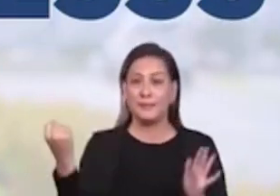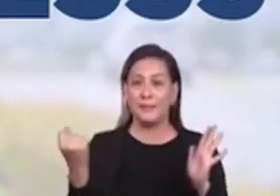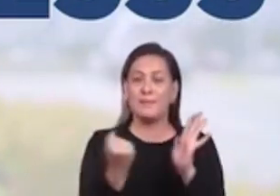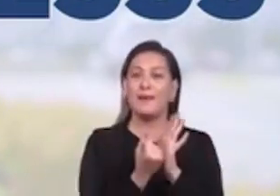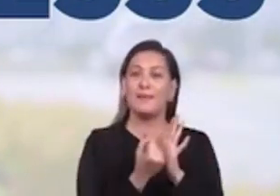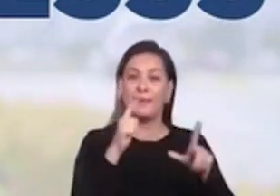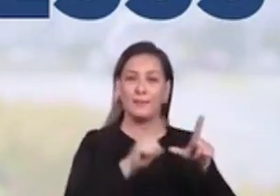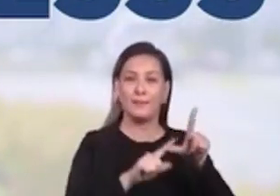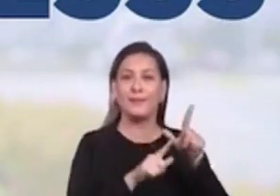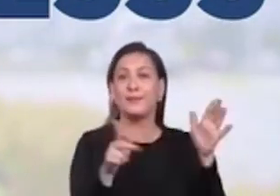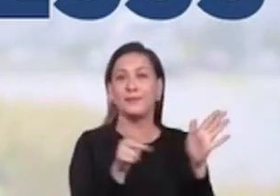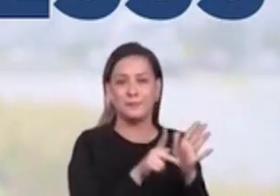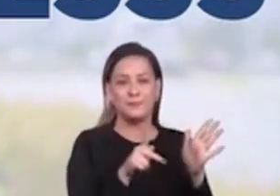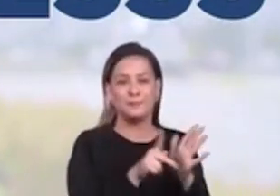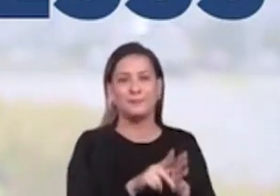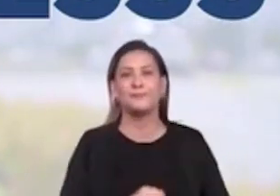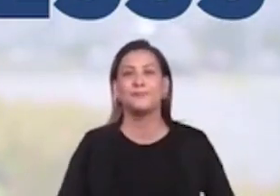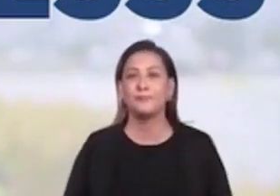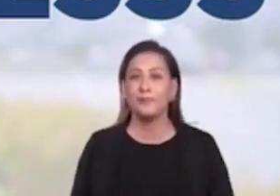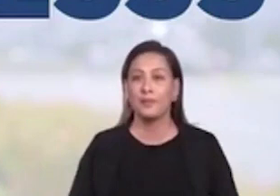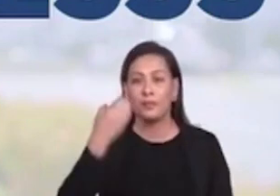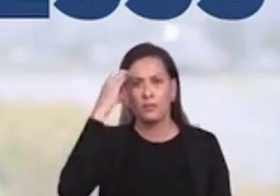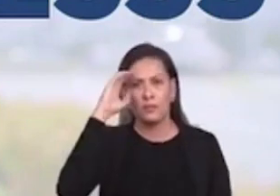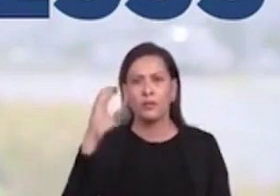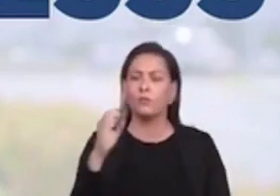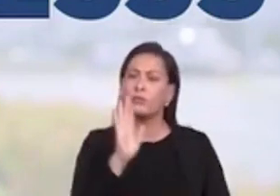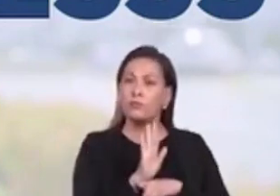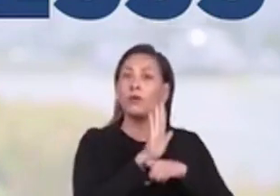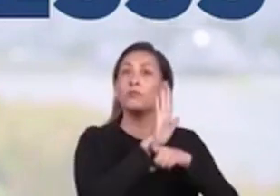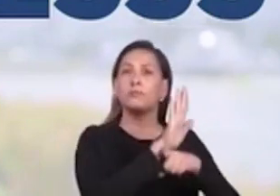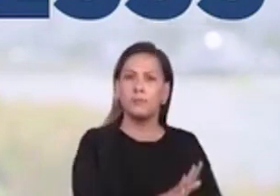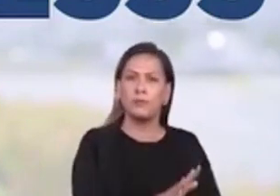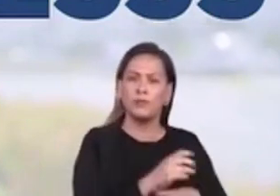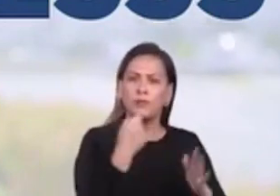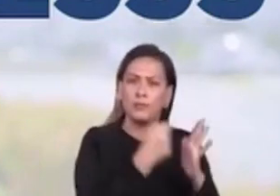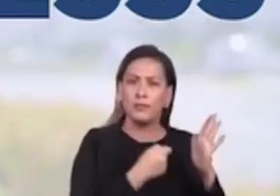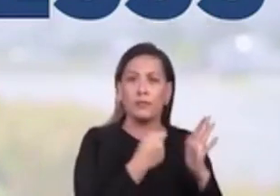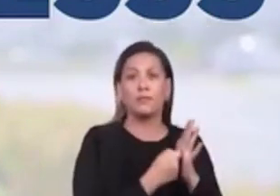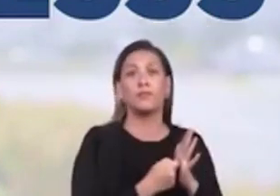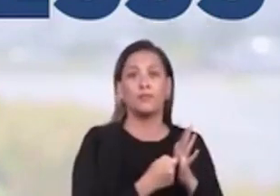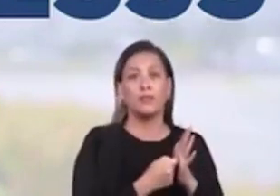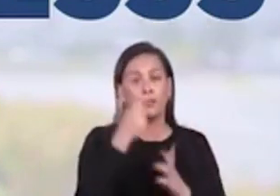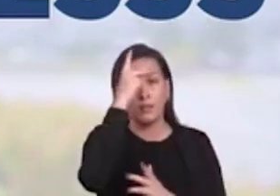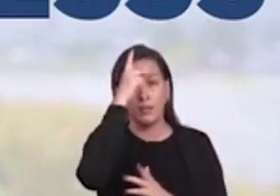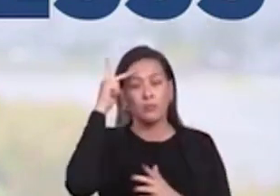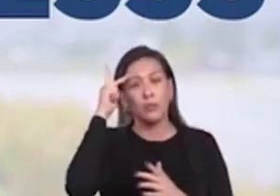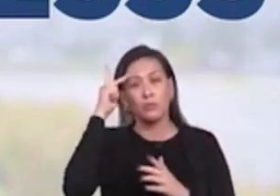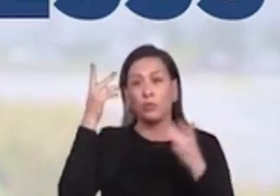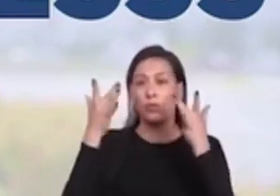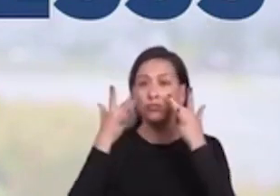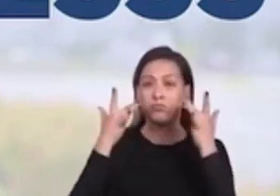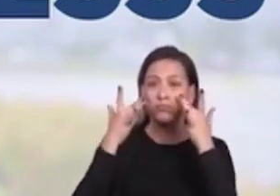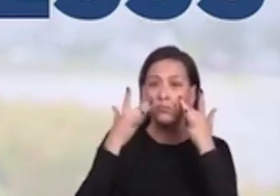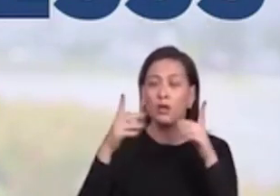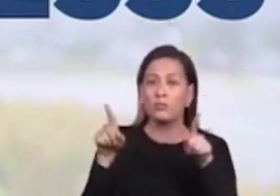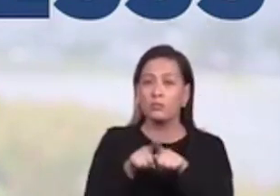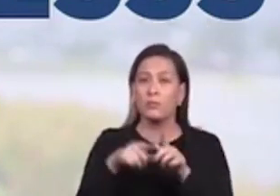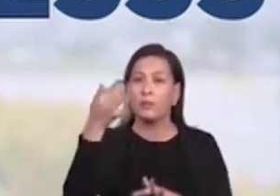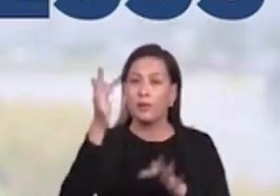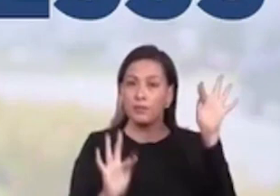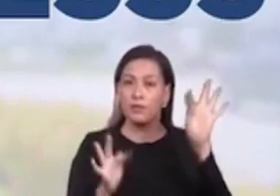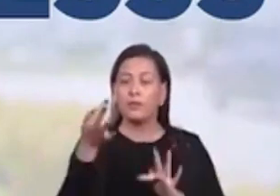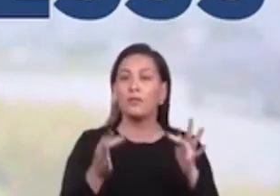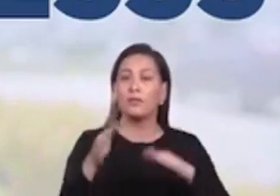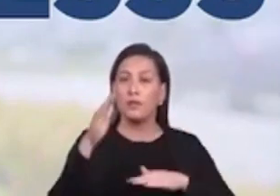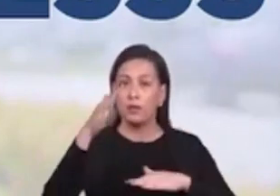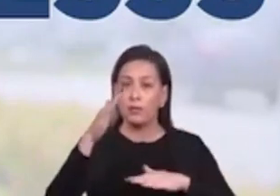Caneta, Caneta Azul está marcada com a minha letra. Na cultura eu vou apoiar e defender os artistas, o Carnaval e o